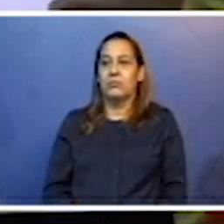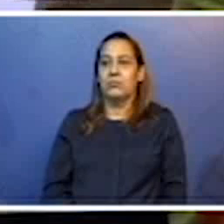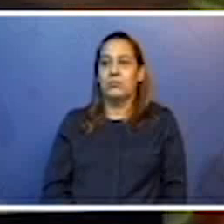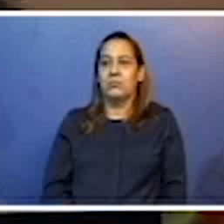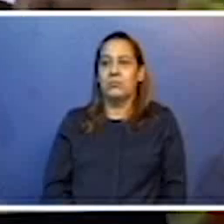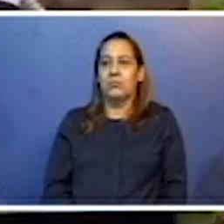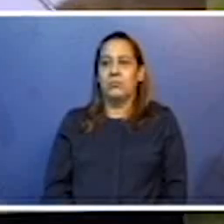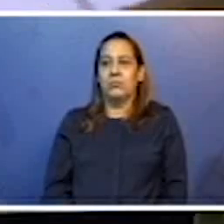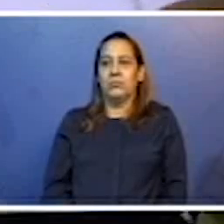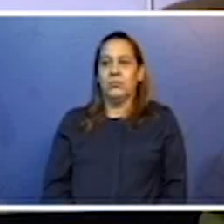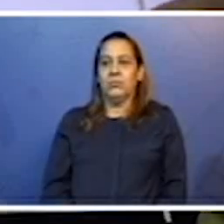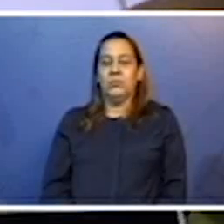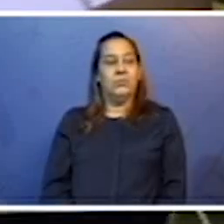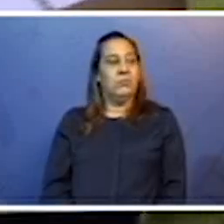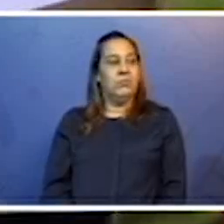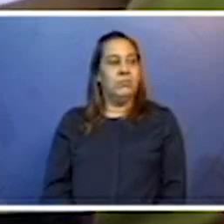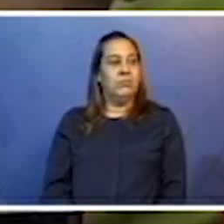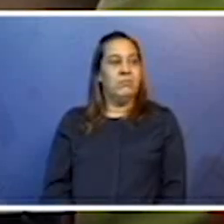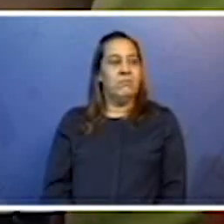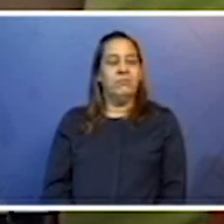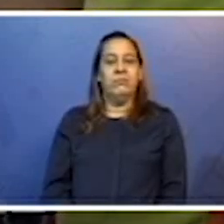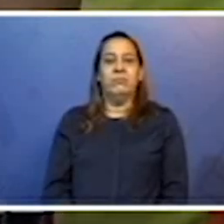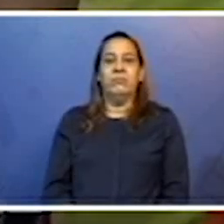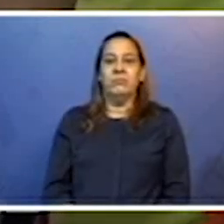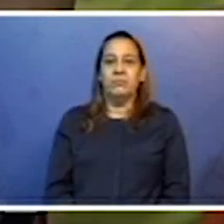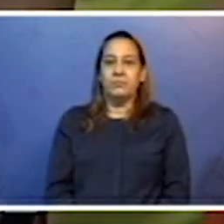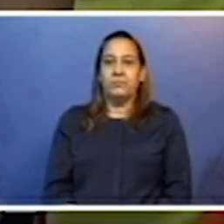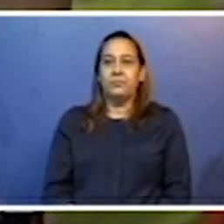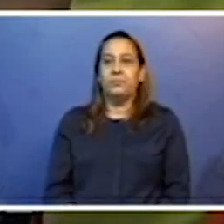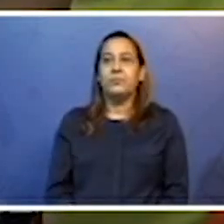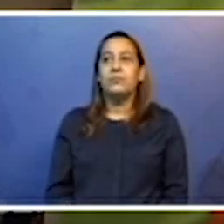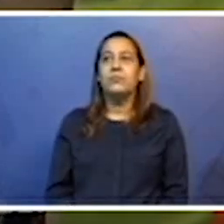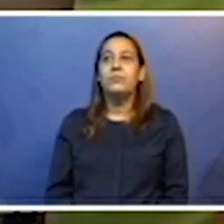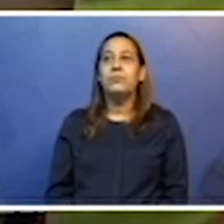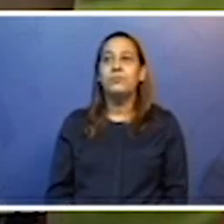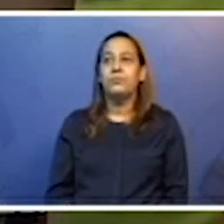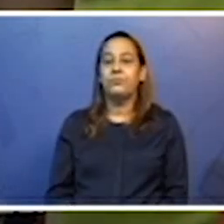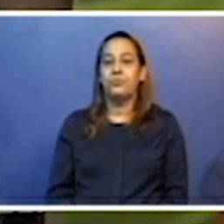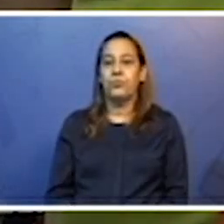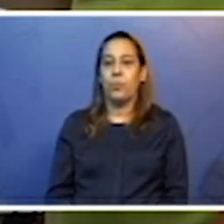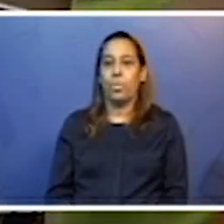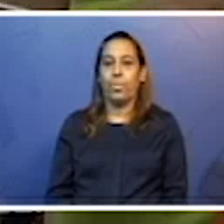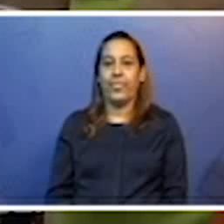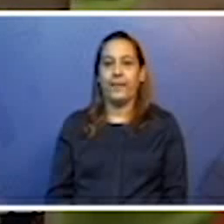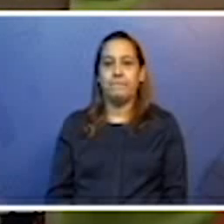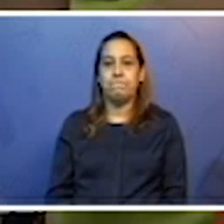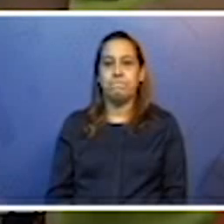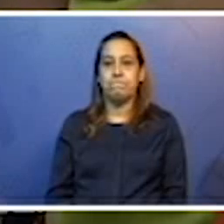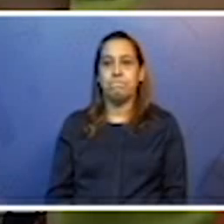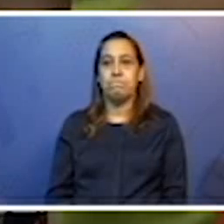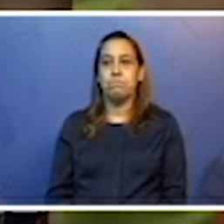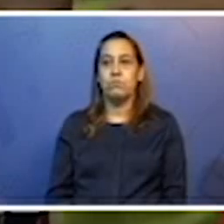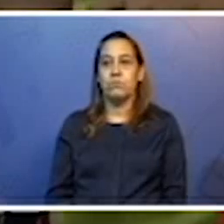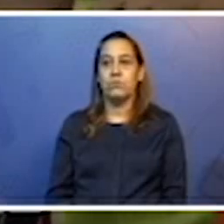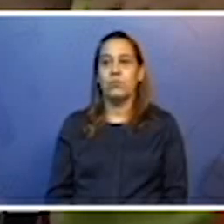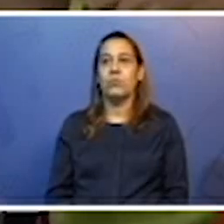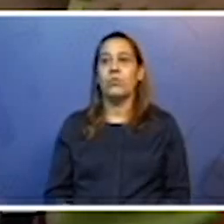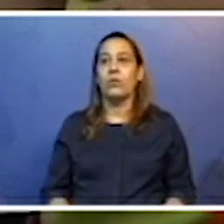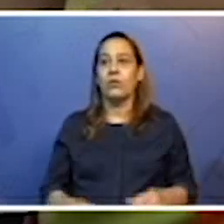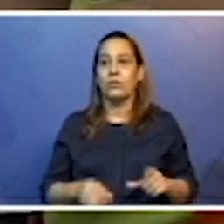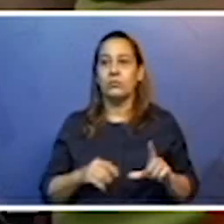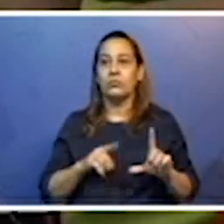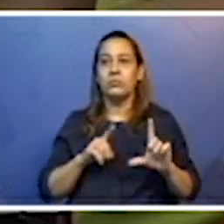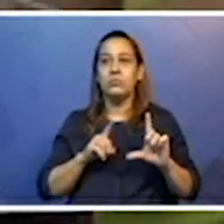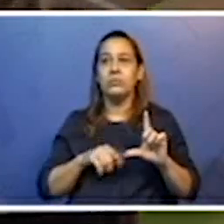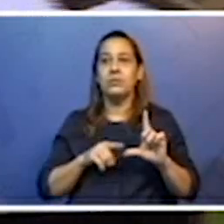Coube apenas uma vez no recipiente A. Não precisei esvaziar no balde, igual a professora fez das outras